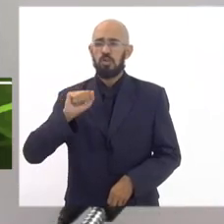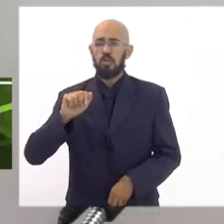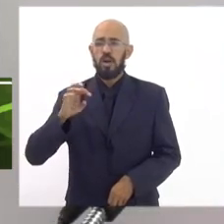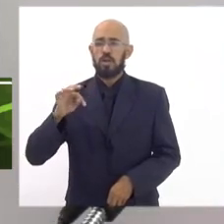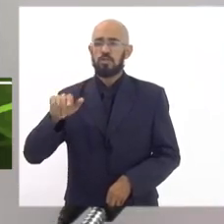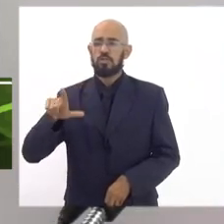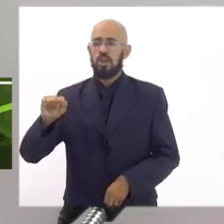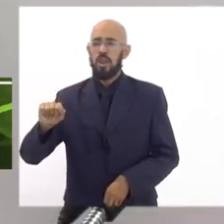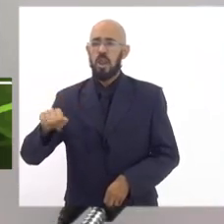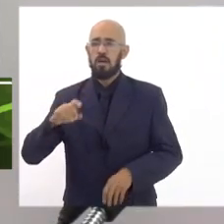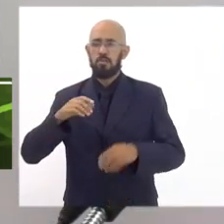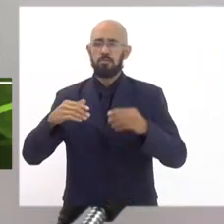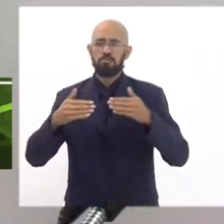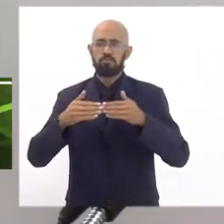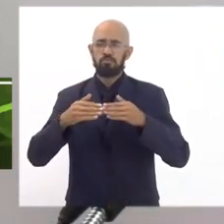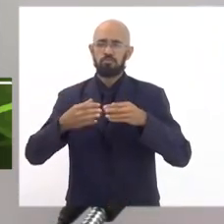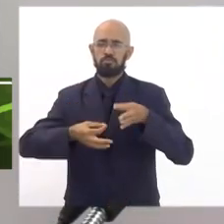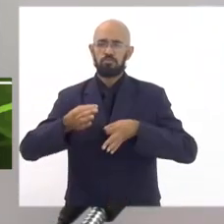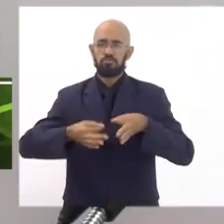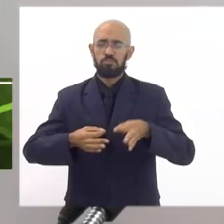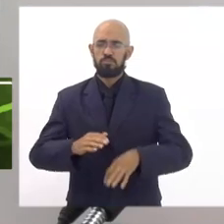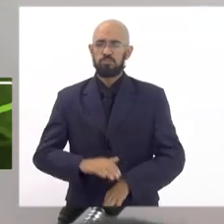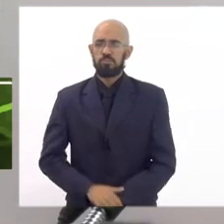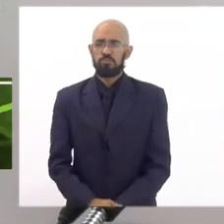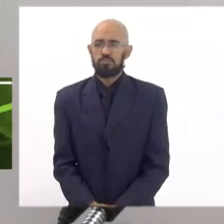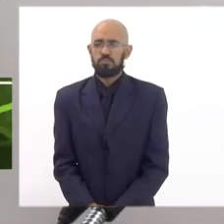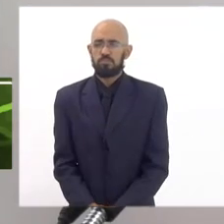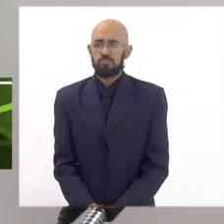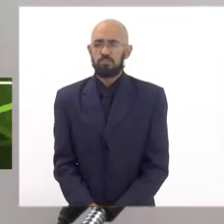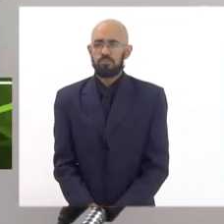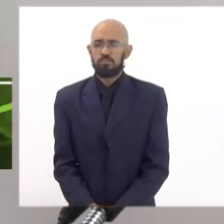Porra. Parecer pela juridicidade.